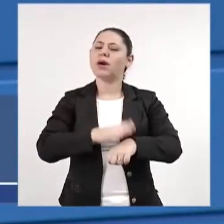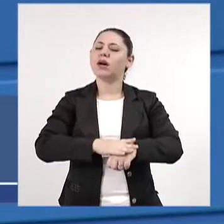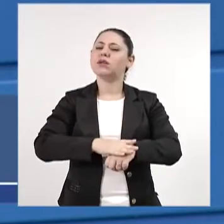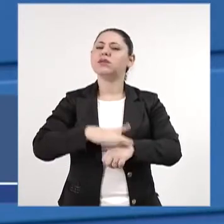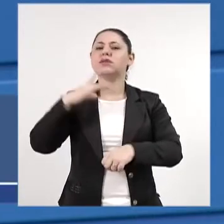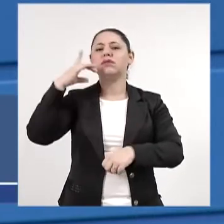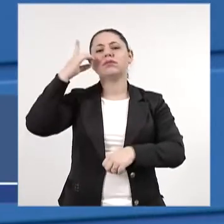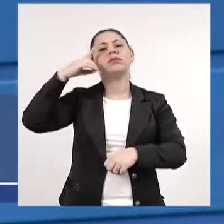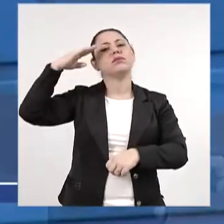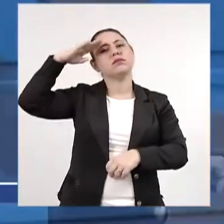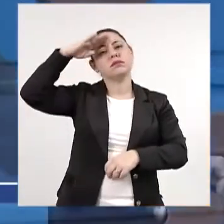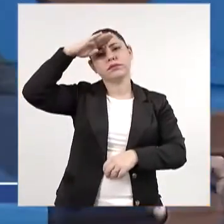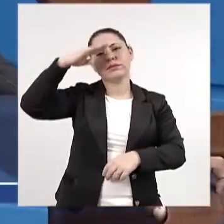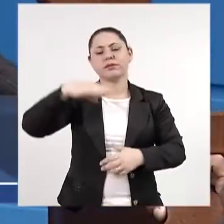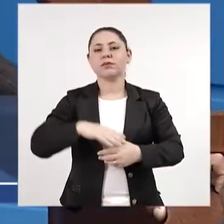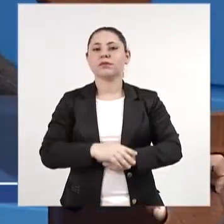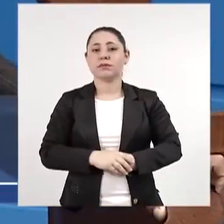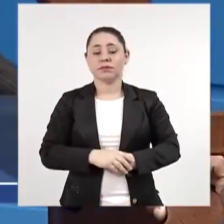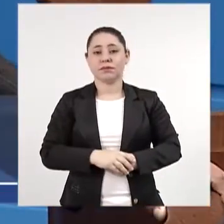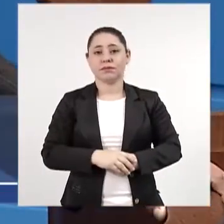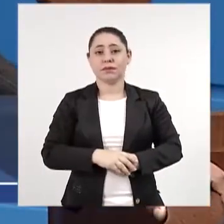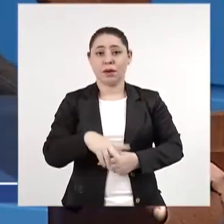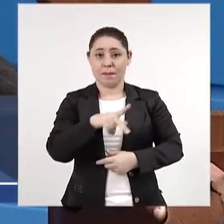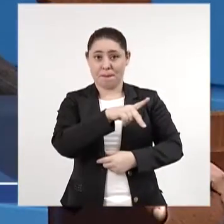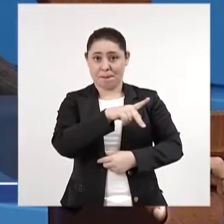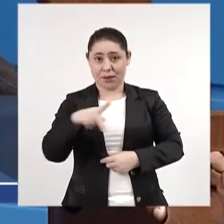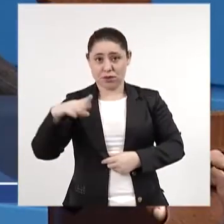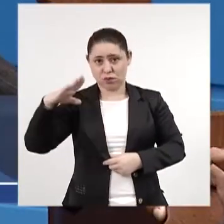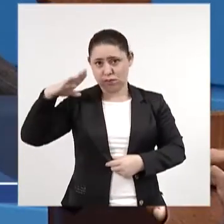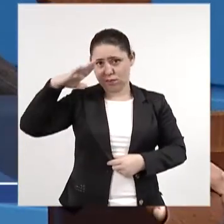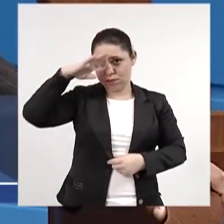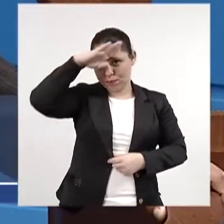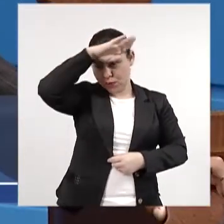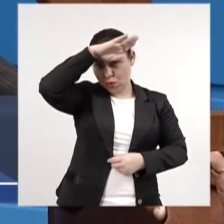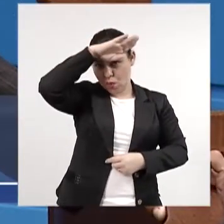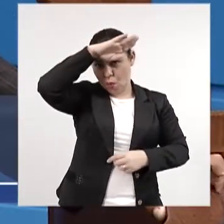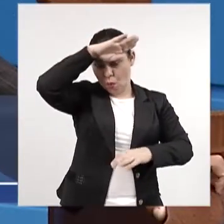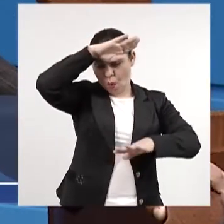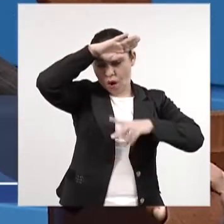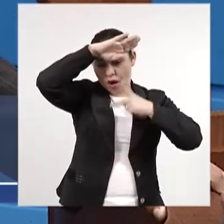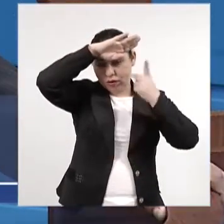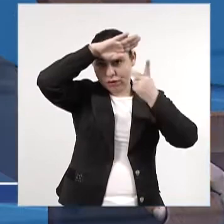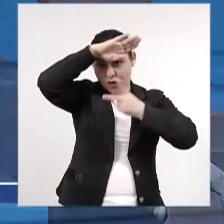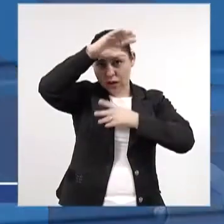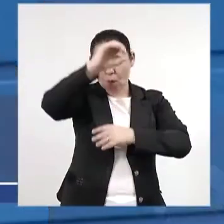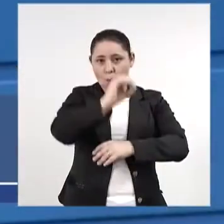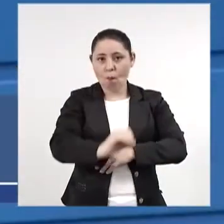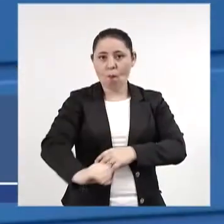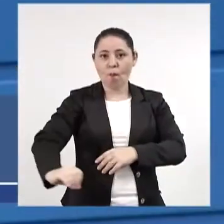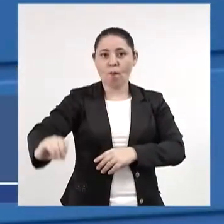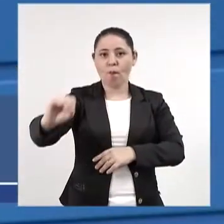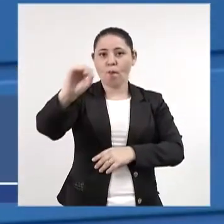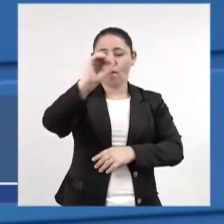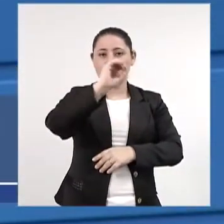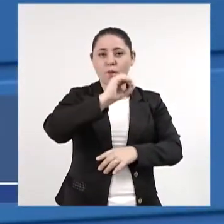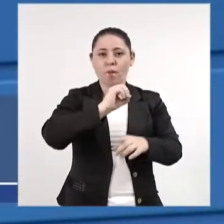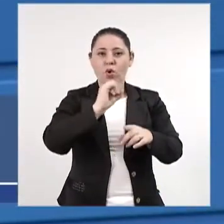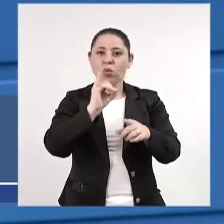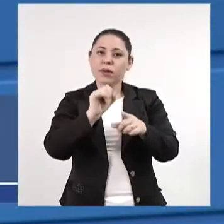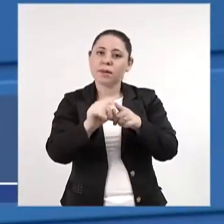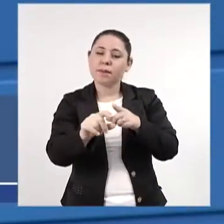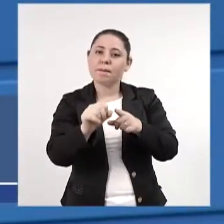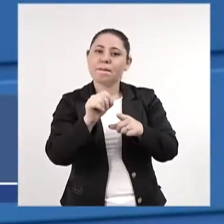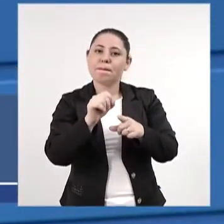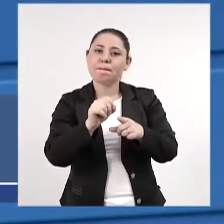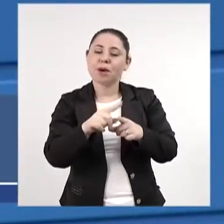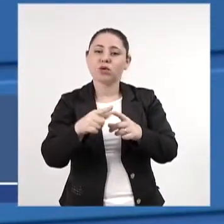Cabalmi, o presidente Jair Bolsonaro, quando disse que zeraria os impostos